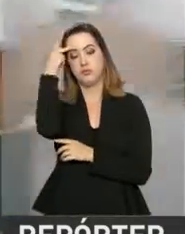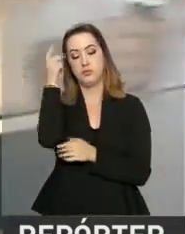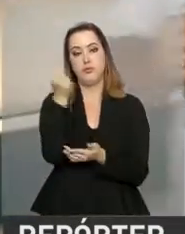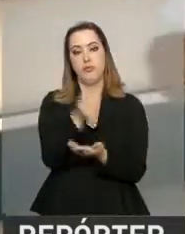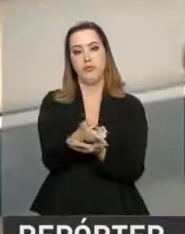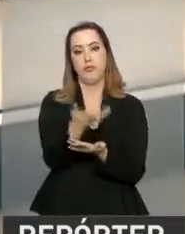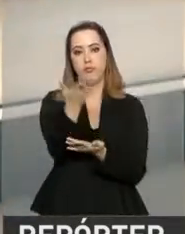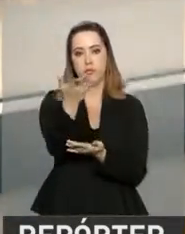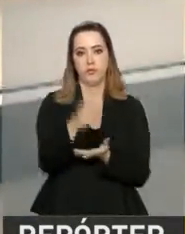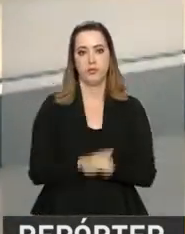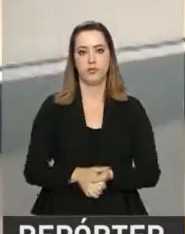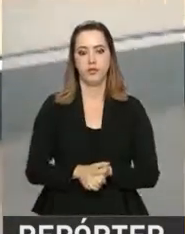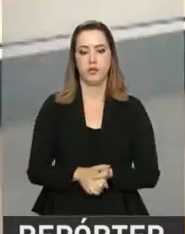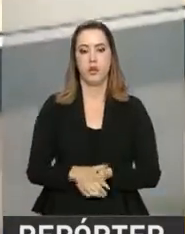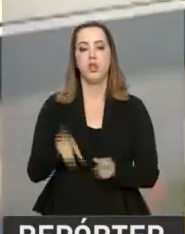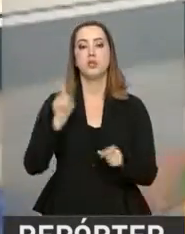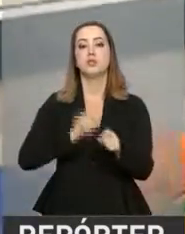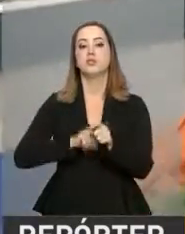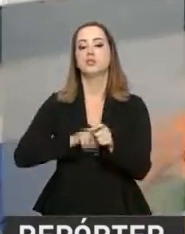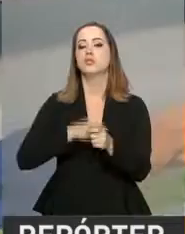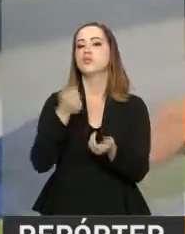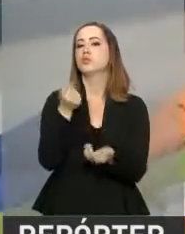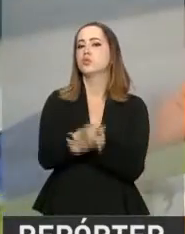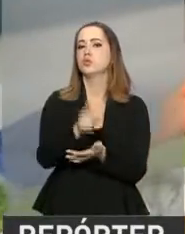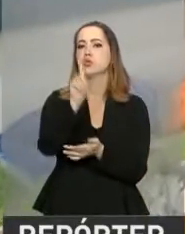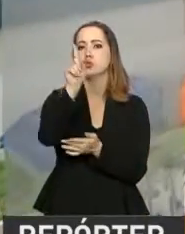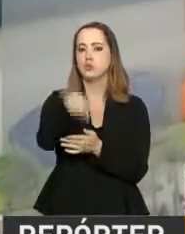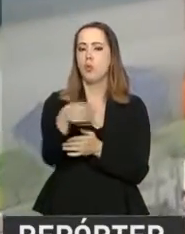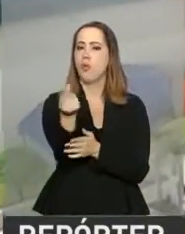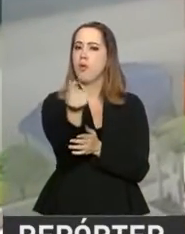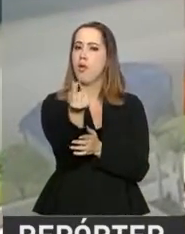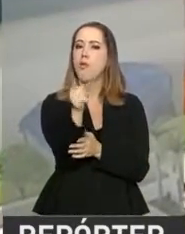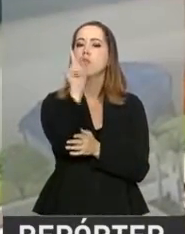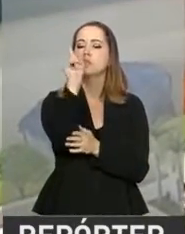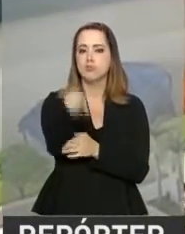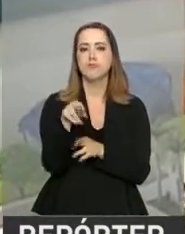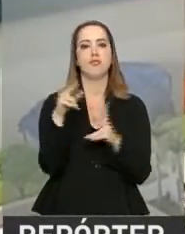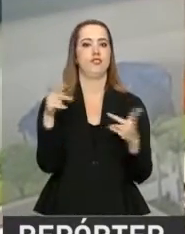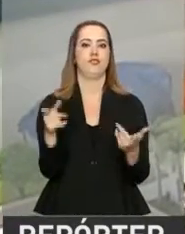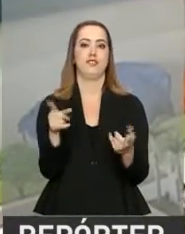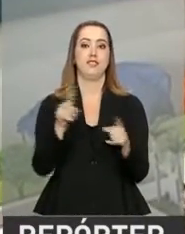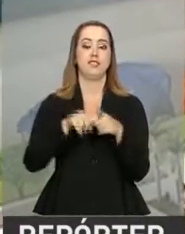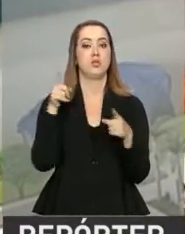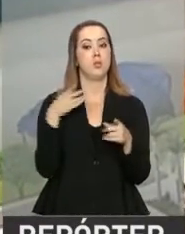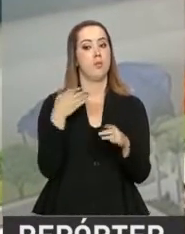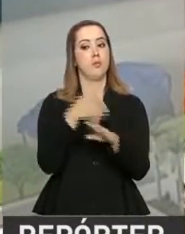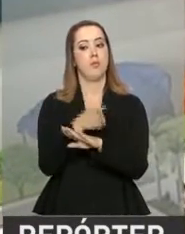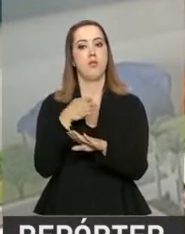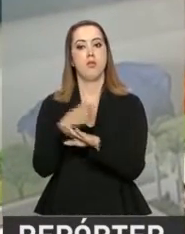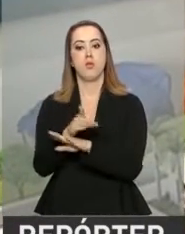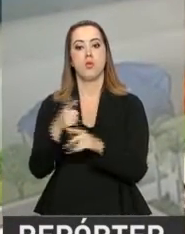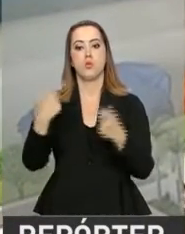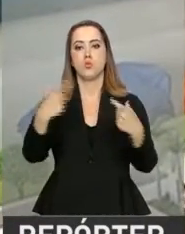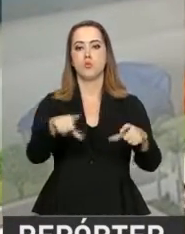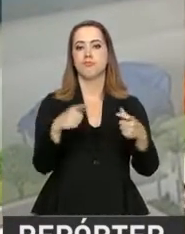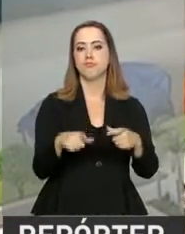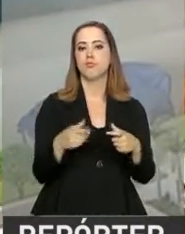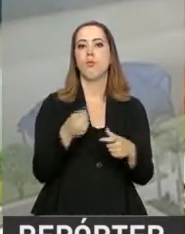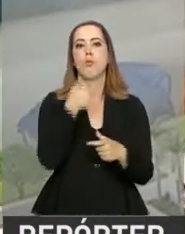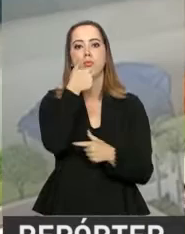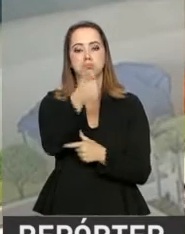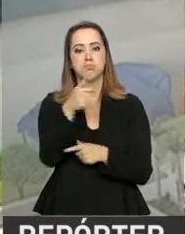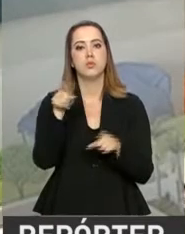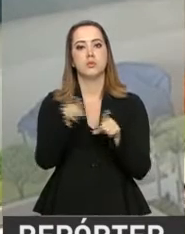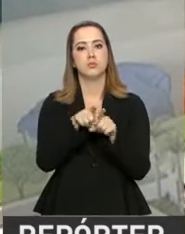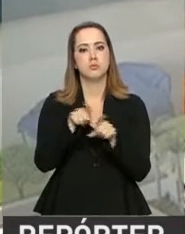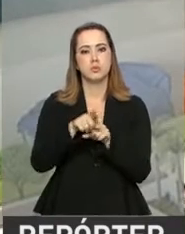de comprar um imóvel, o preço, é claro, faz toda a diferença, mas ter acesso à área de lazer também pesa